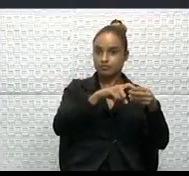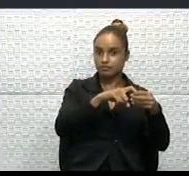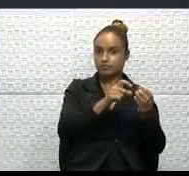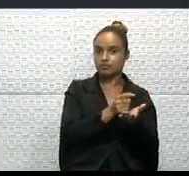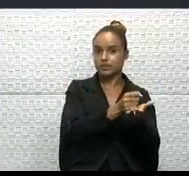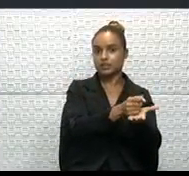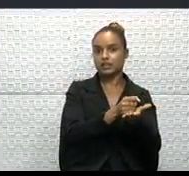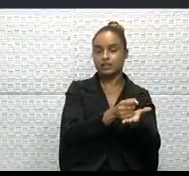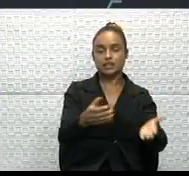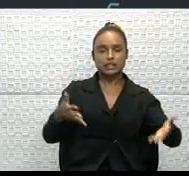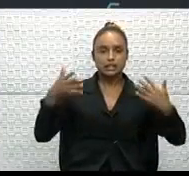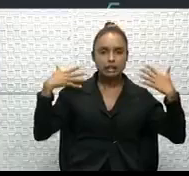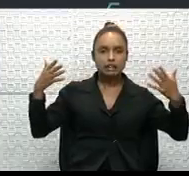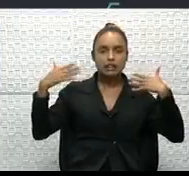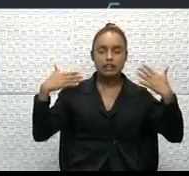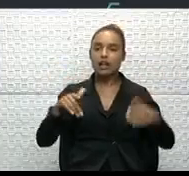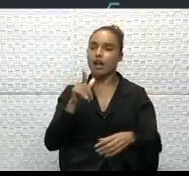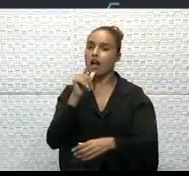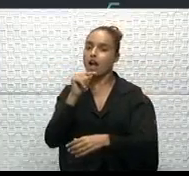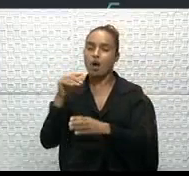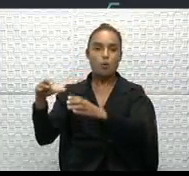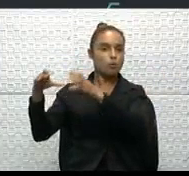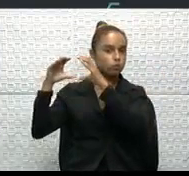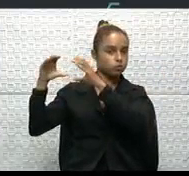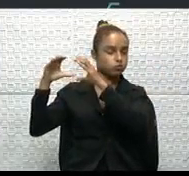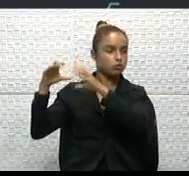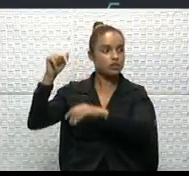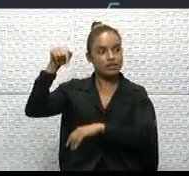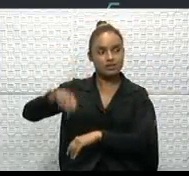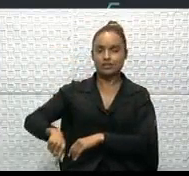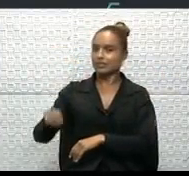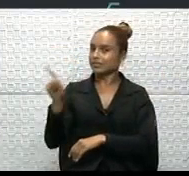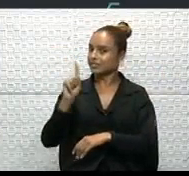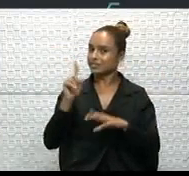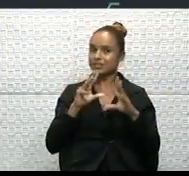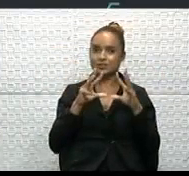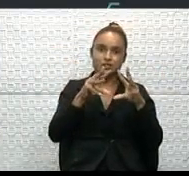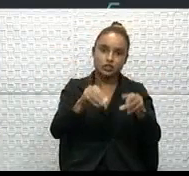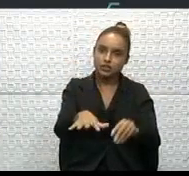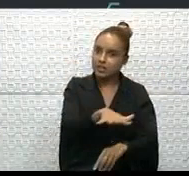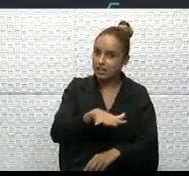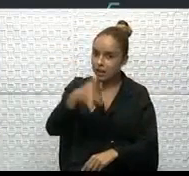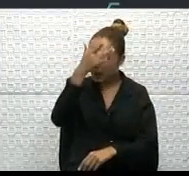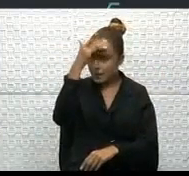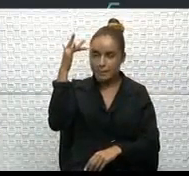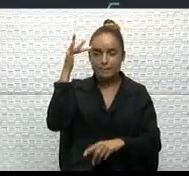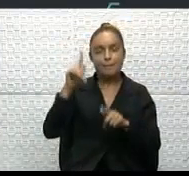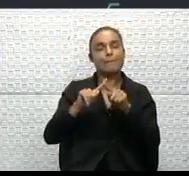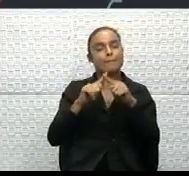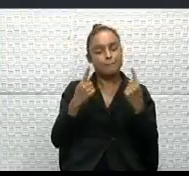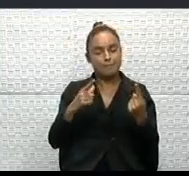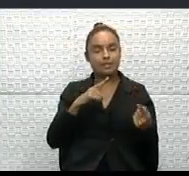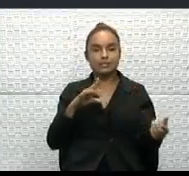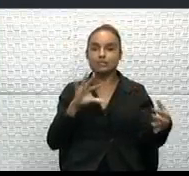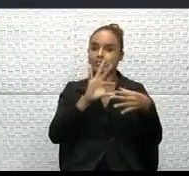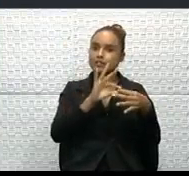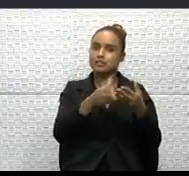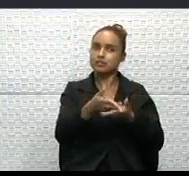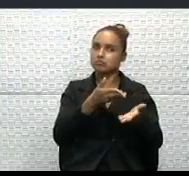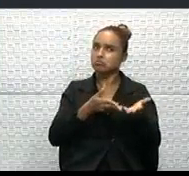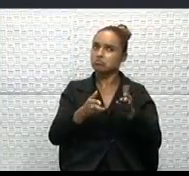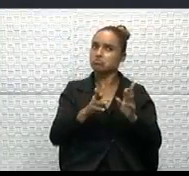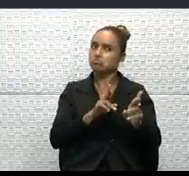elas, calor e água de coco. Claro que não é para todo mundo assim, mas é bem provável que exista essa correlação. Mas